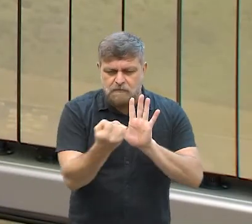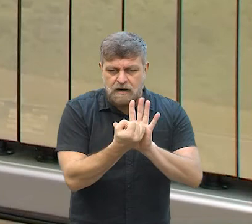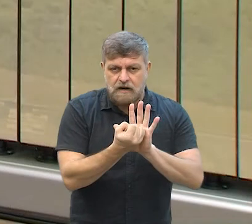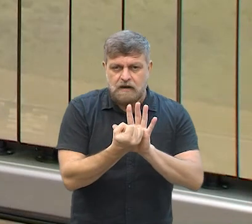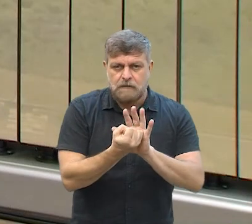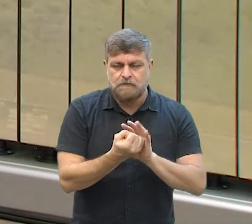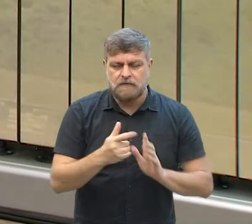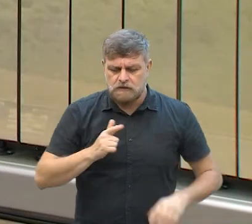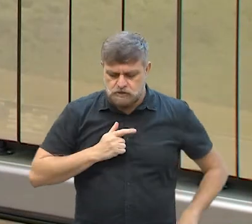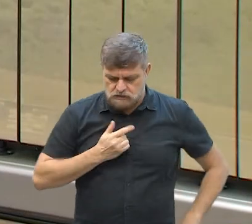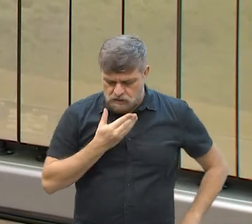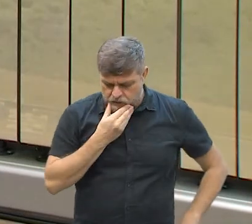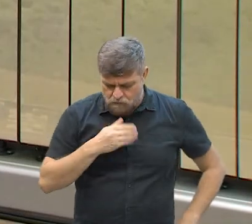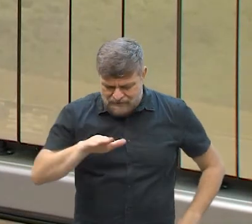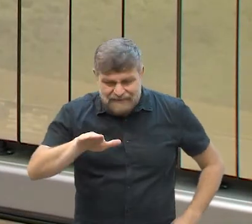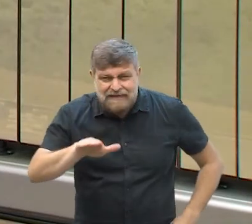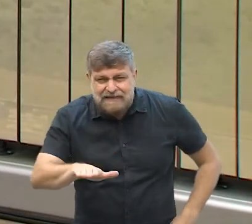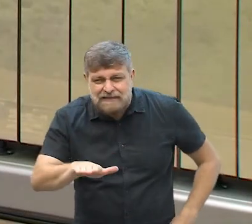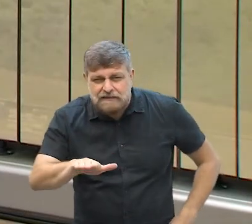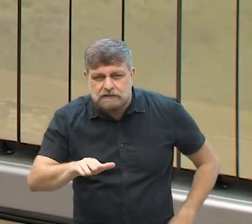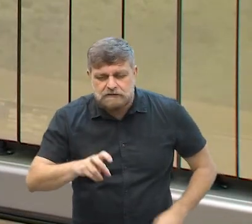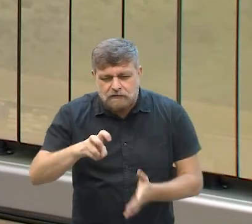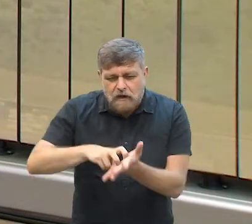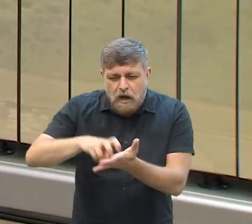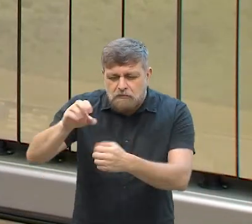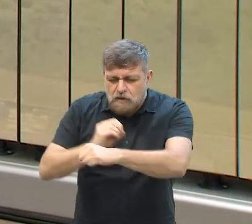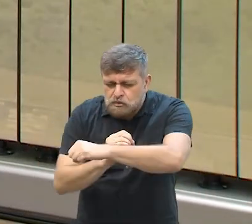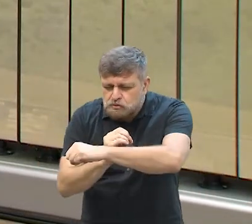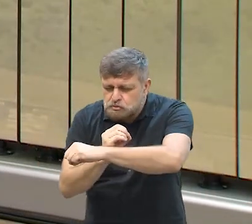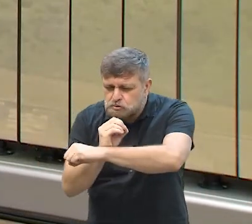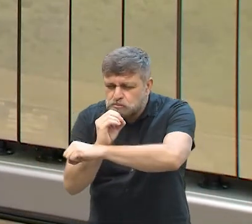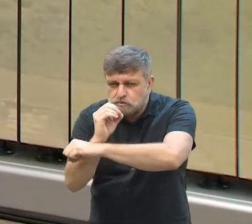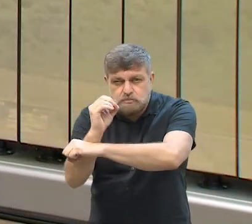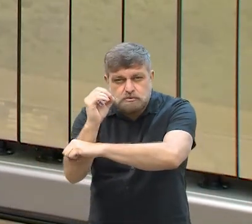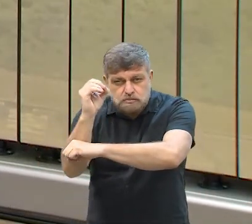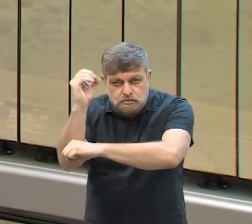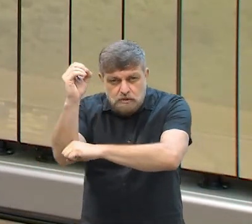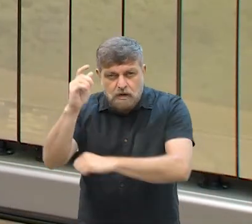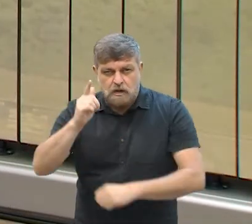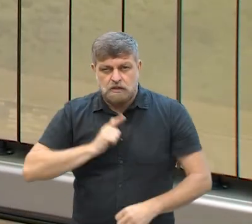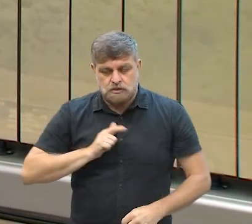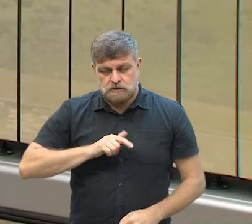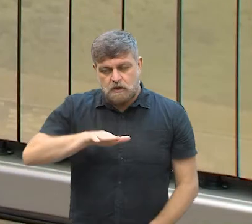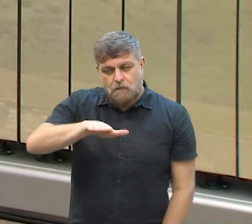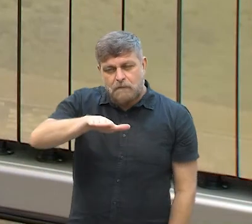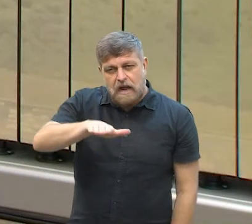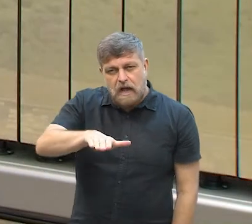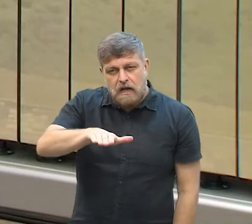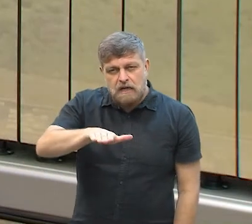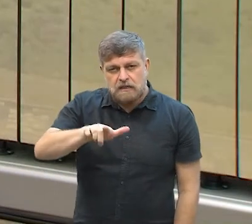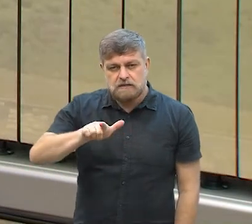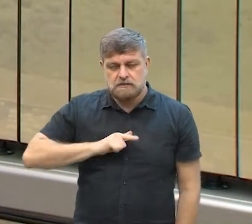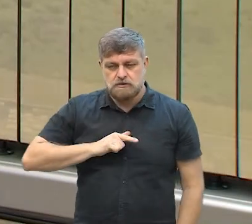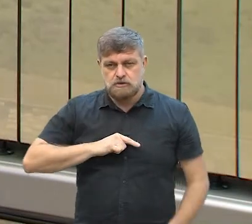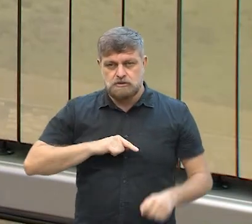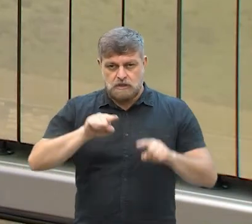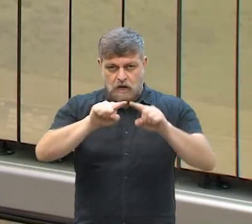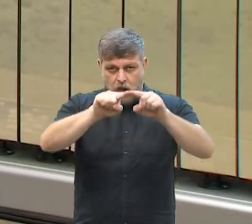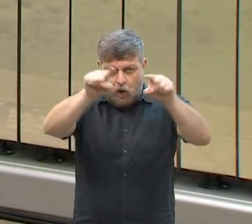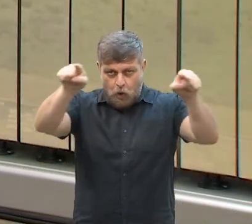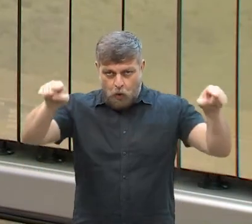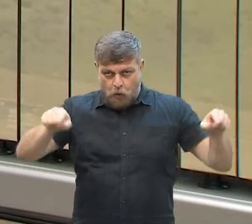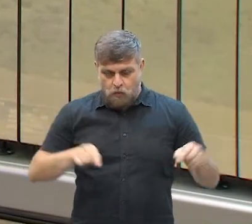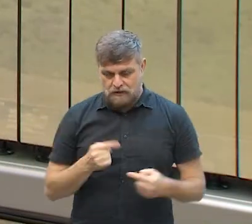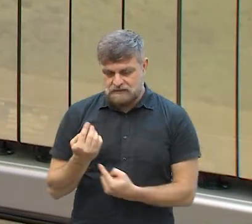uma criança, era ainda manhã, estava raiando o sol, uma criança envolta em